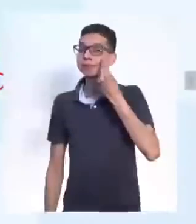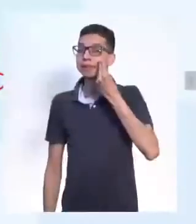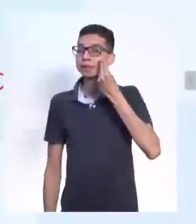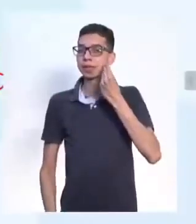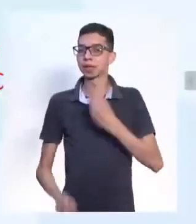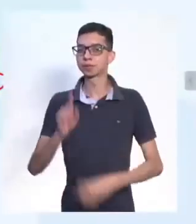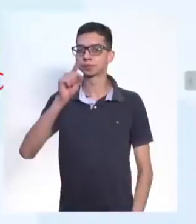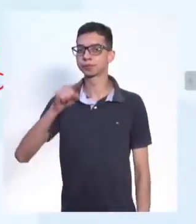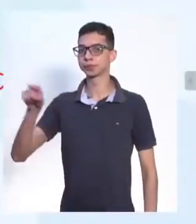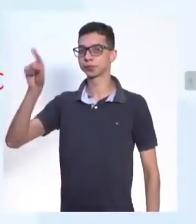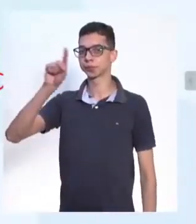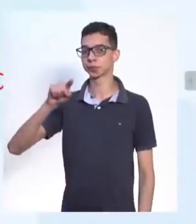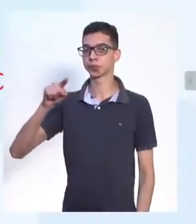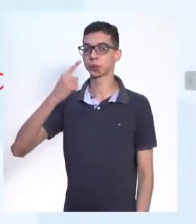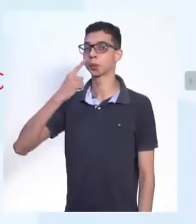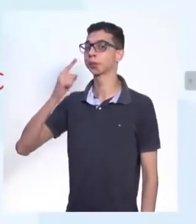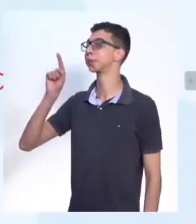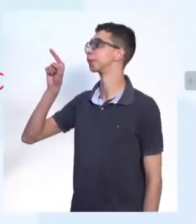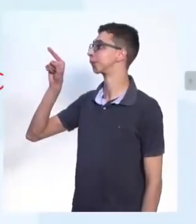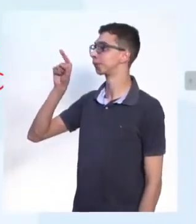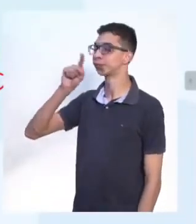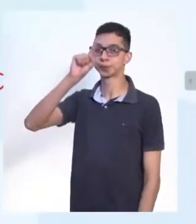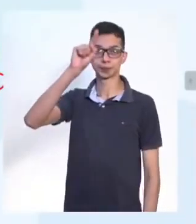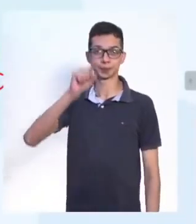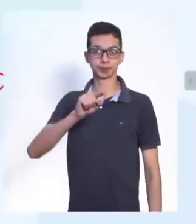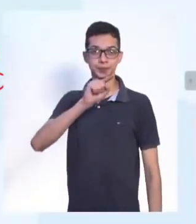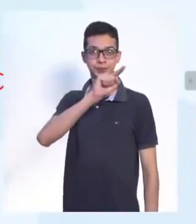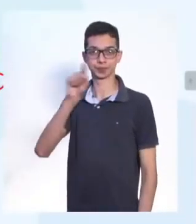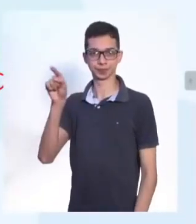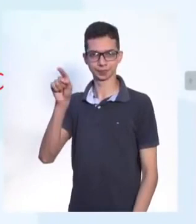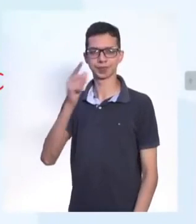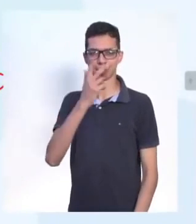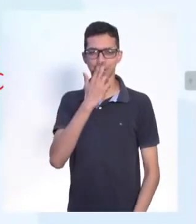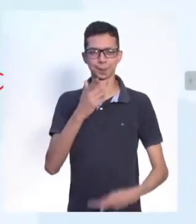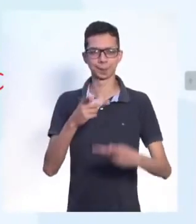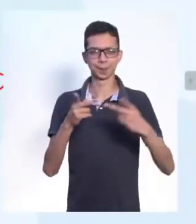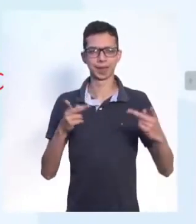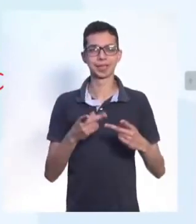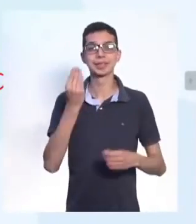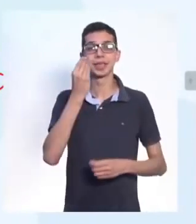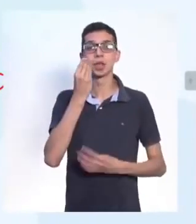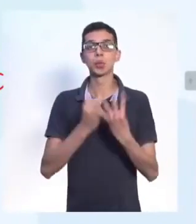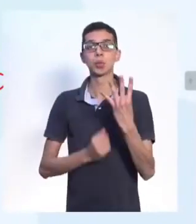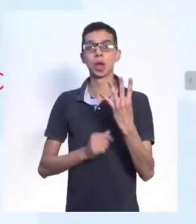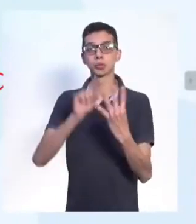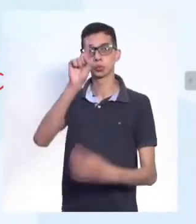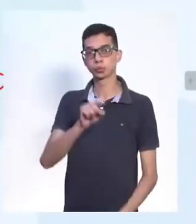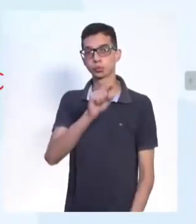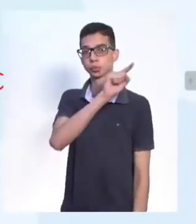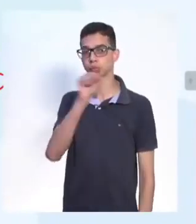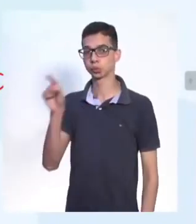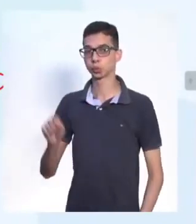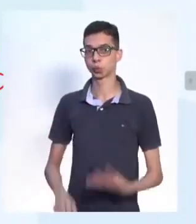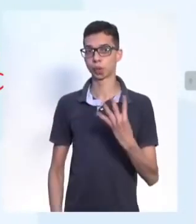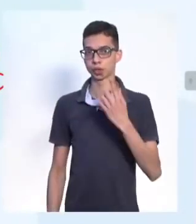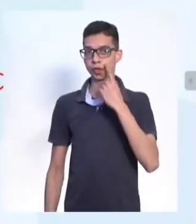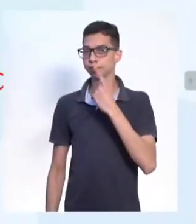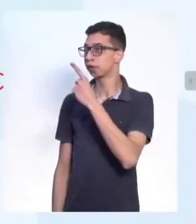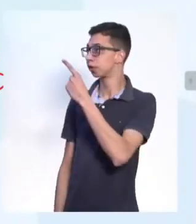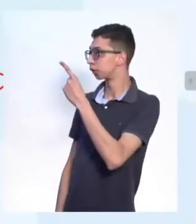Ó. Se eu dividir ele, vou tentar fazer aqui ele em 4 partes, Osmar. Legal. 4 partes